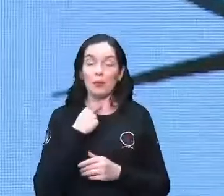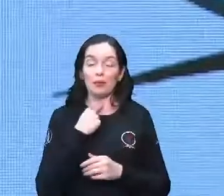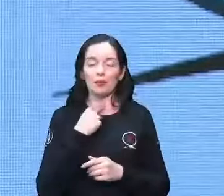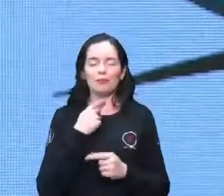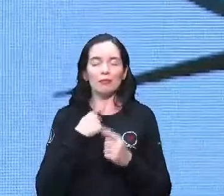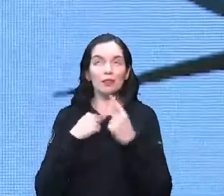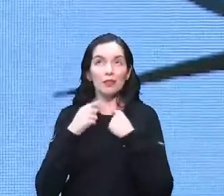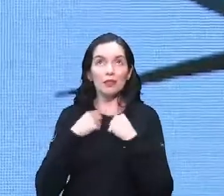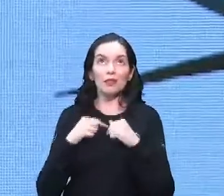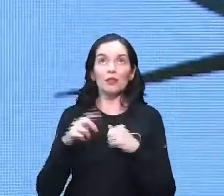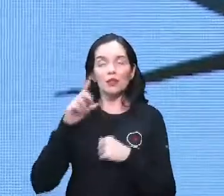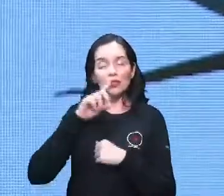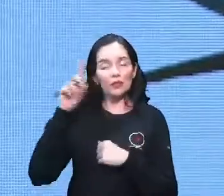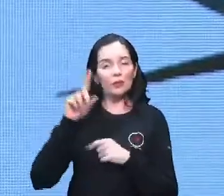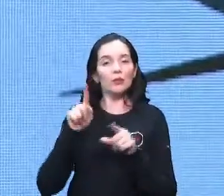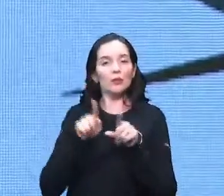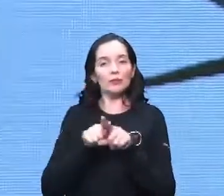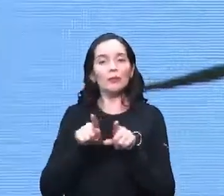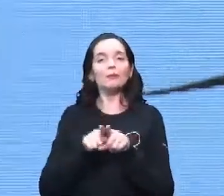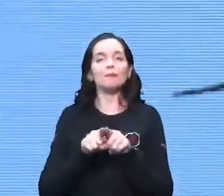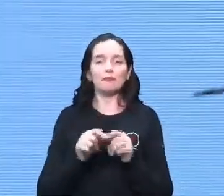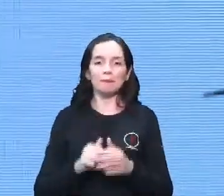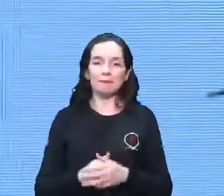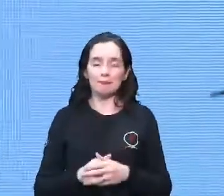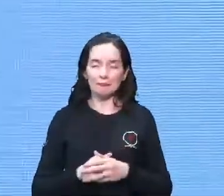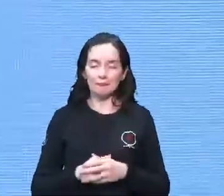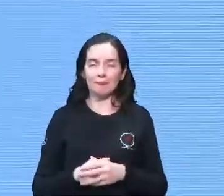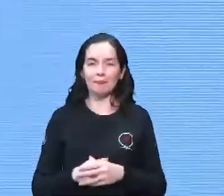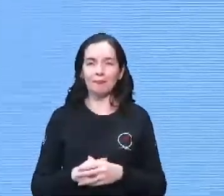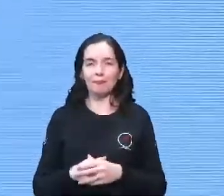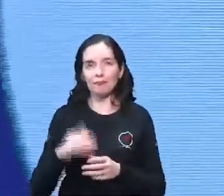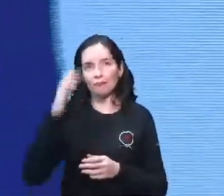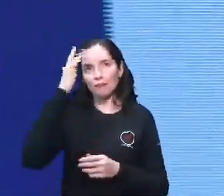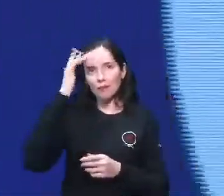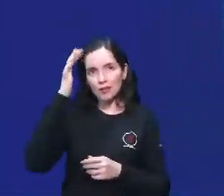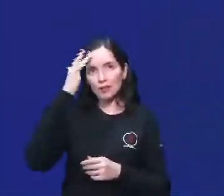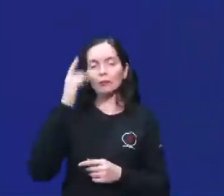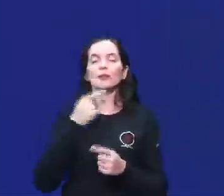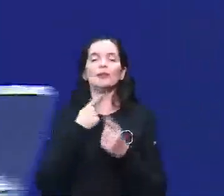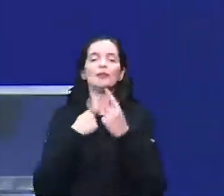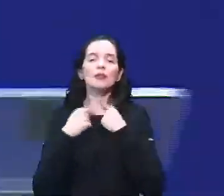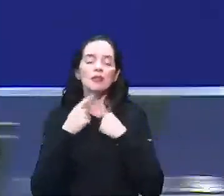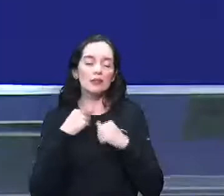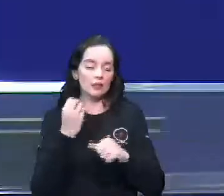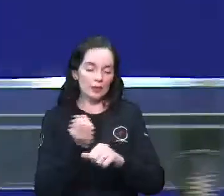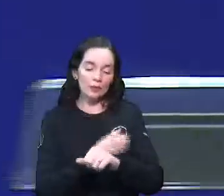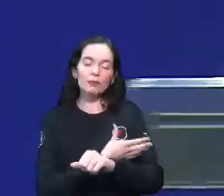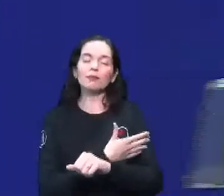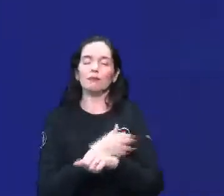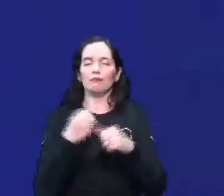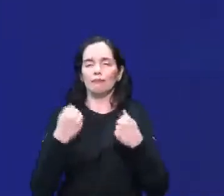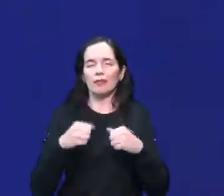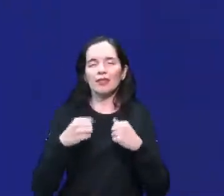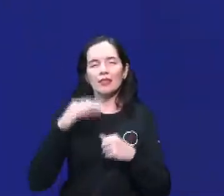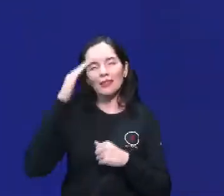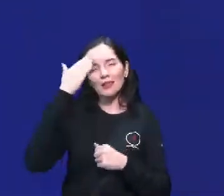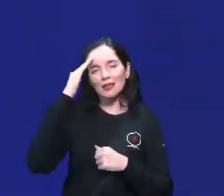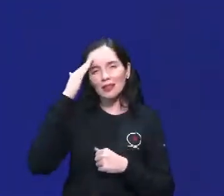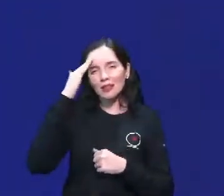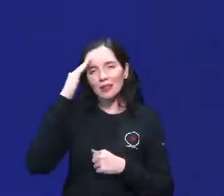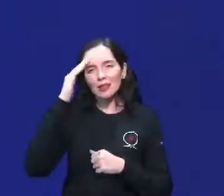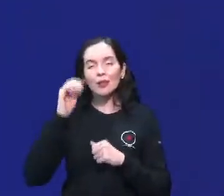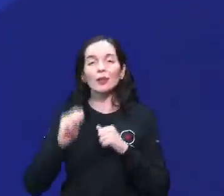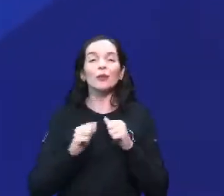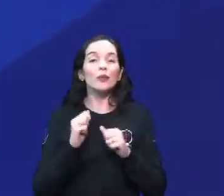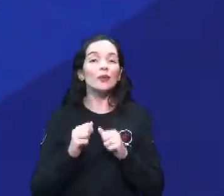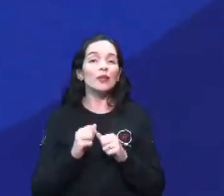de Deus também. Agora, pensamentos, desejos e emoções, você tem que entender que as suas emoções definem a